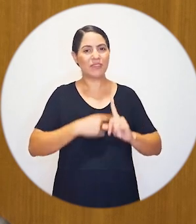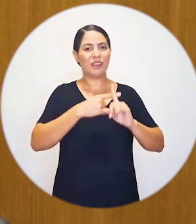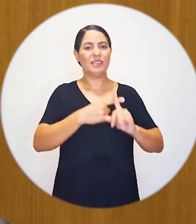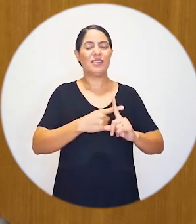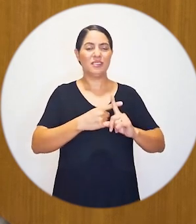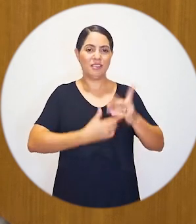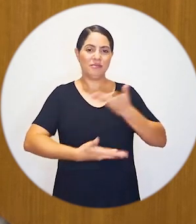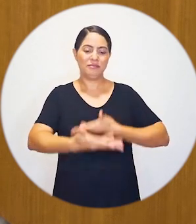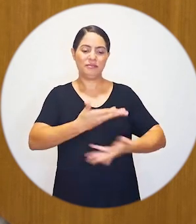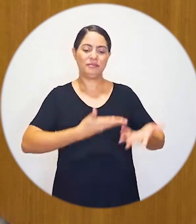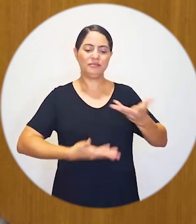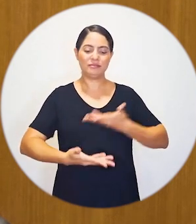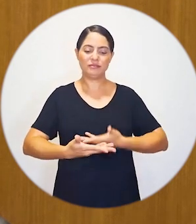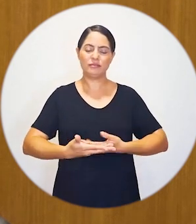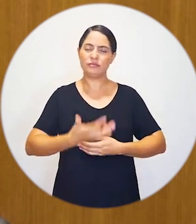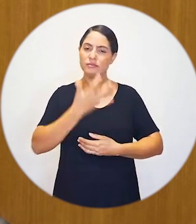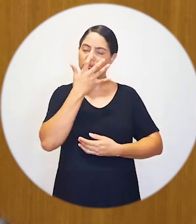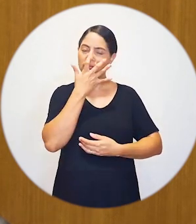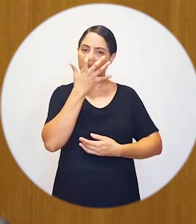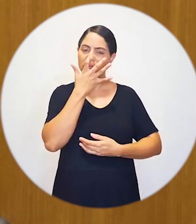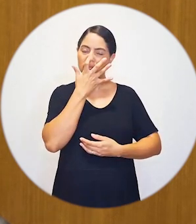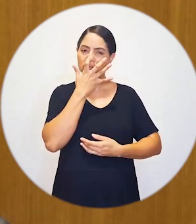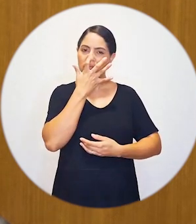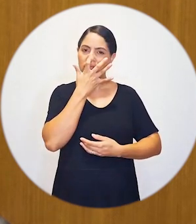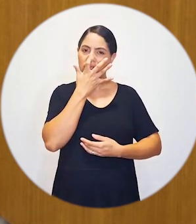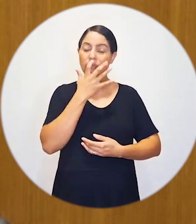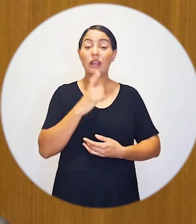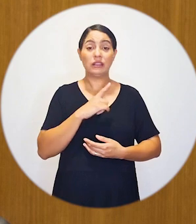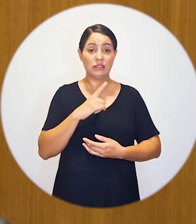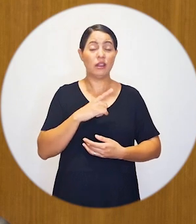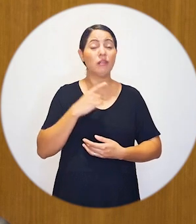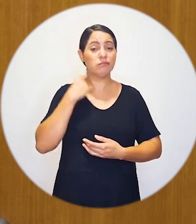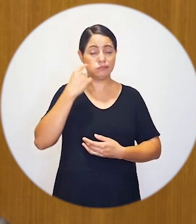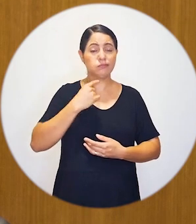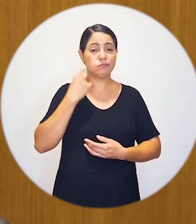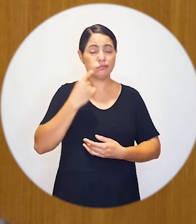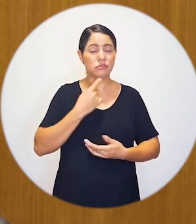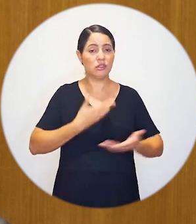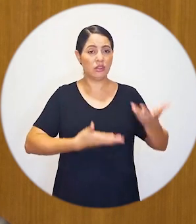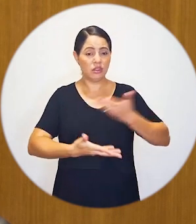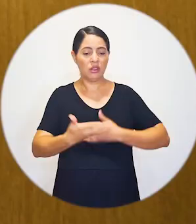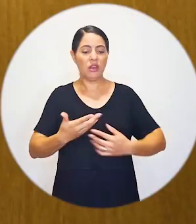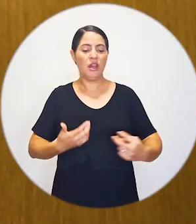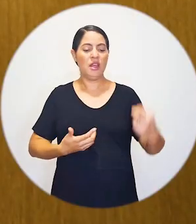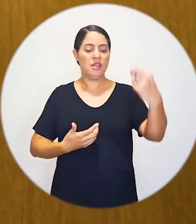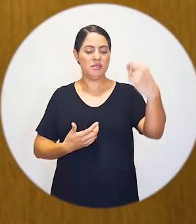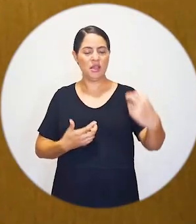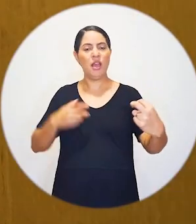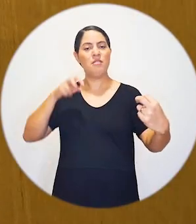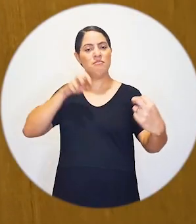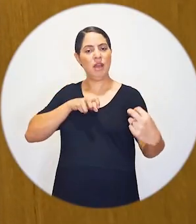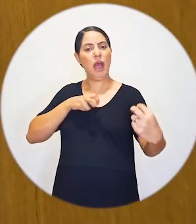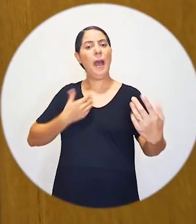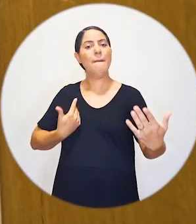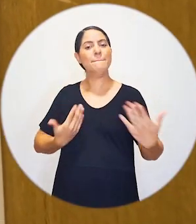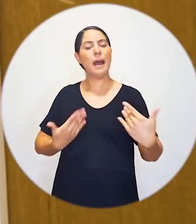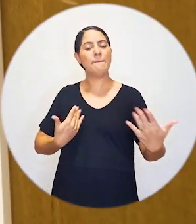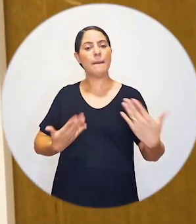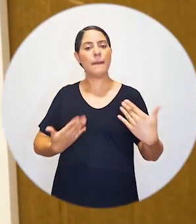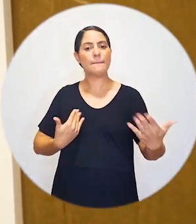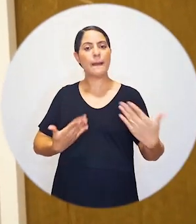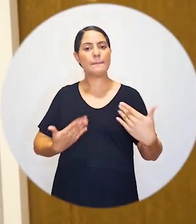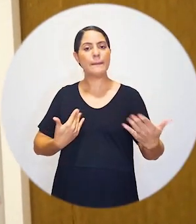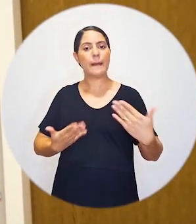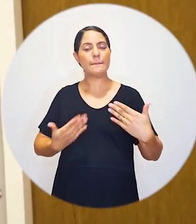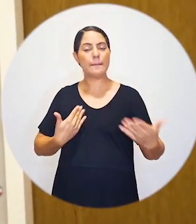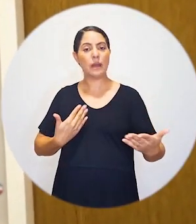muito. Eu julgo muito melhor porque eu ouço a voz da advocacia. Ele vem aqui, senta aqui nessa cadeira, eu